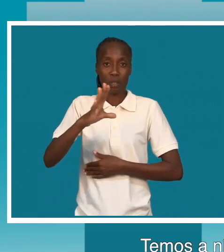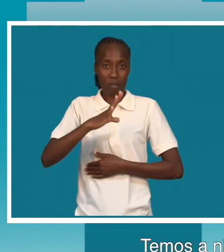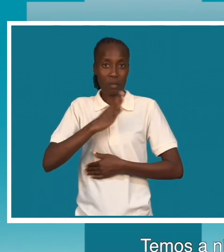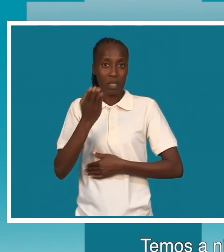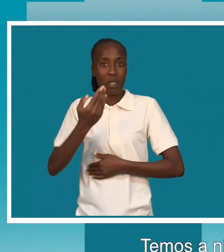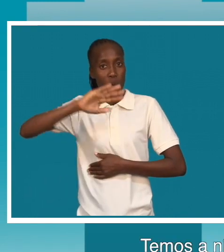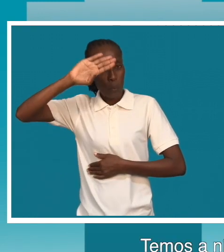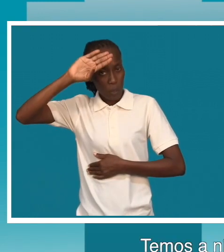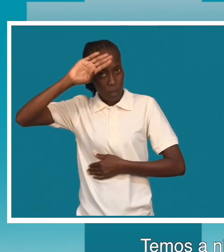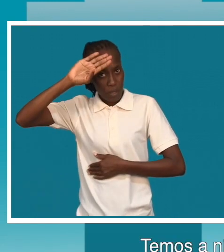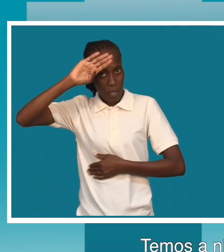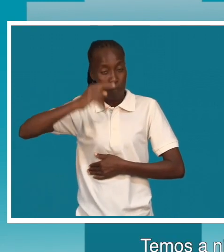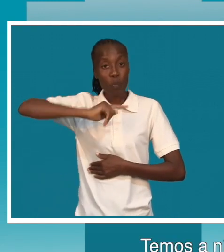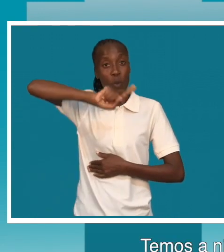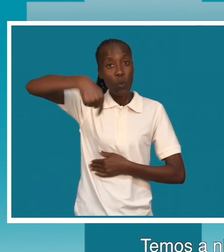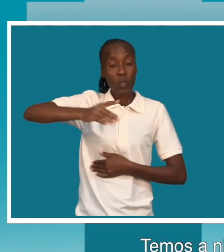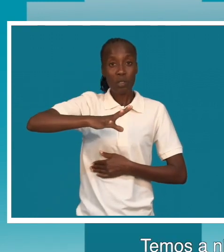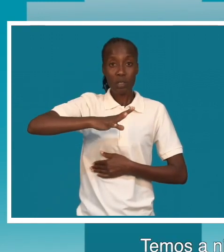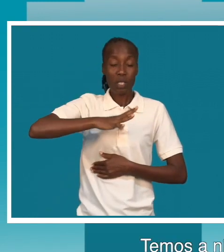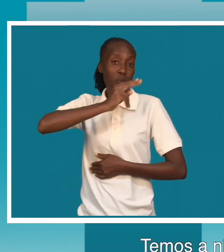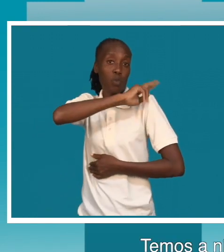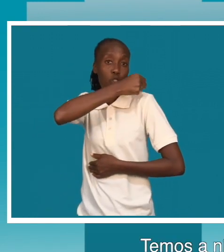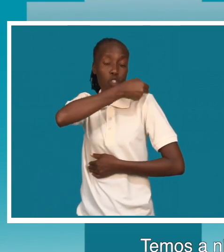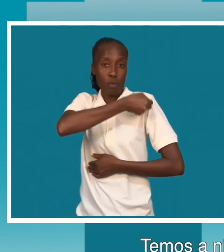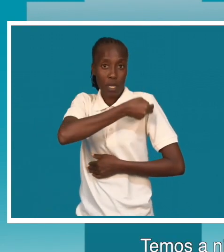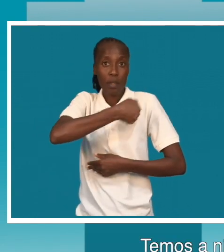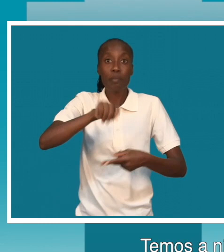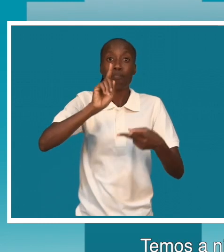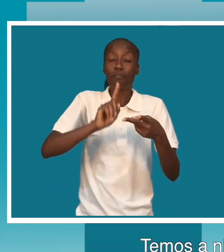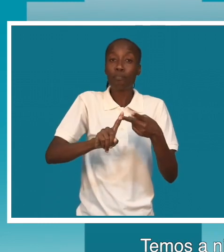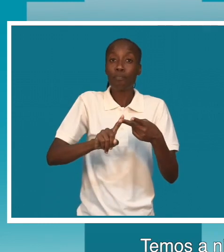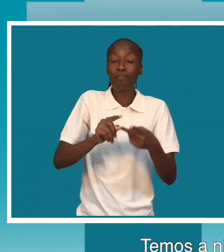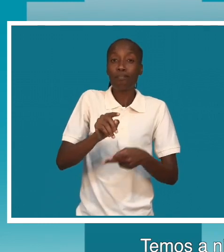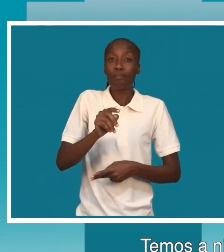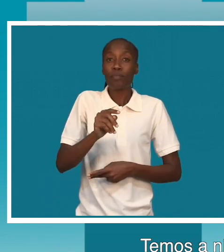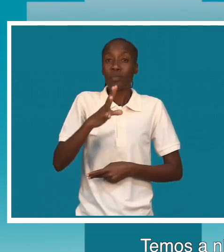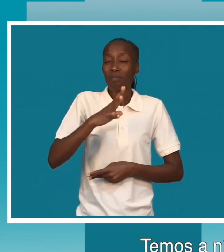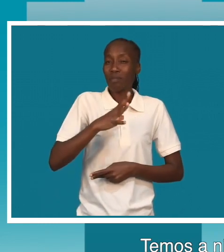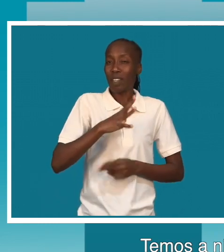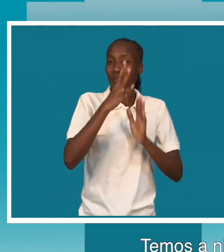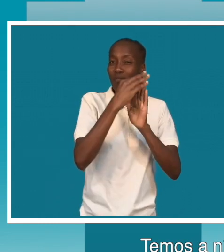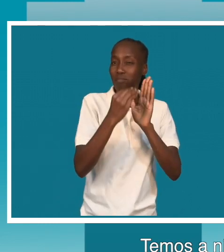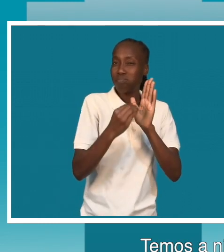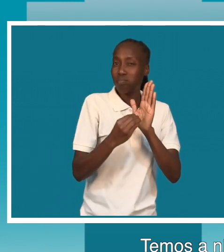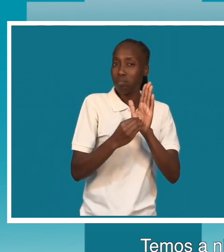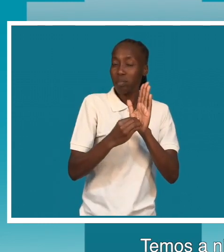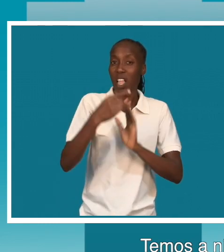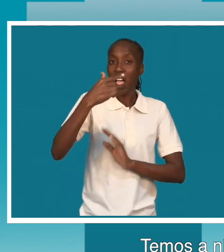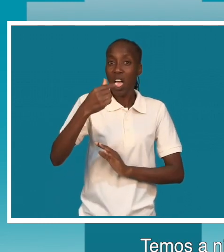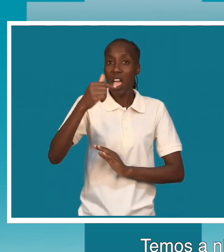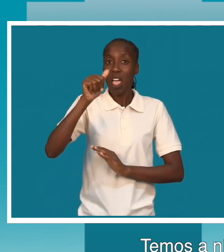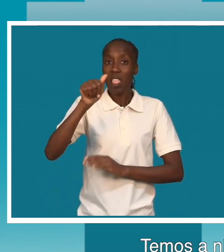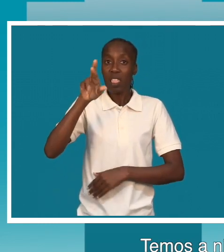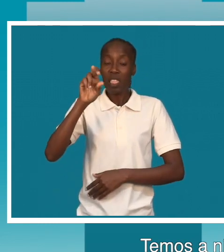e nós temos a nível das unidades sanitárias uma cobertura de TARF a